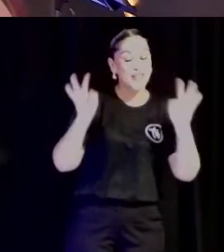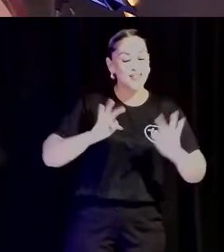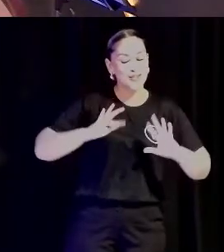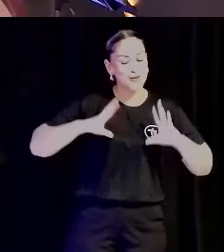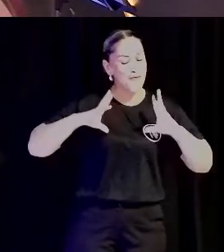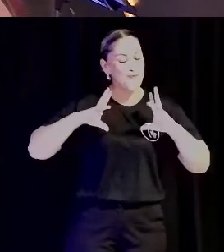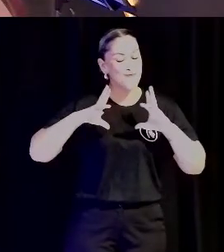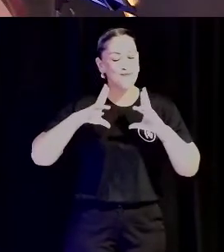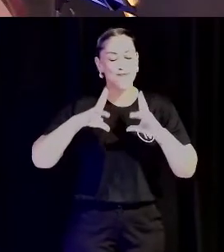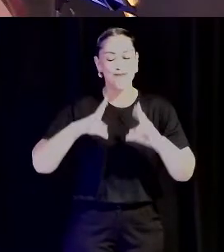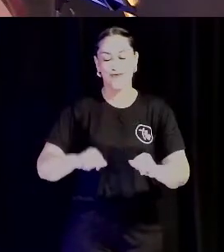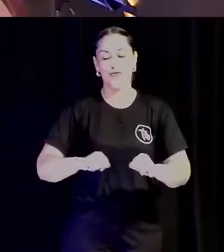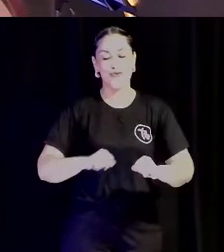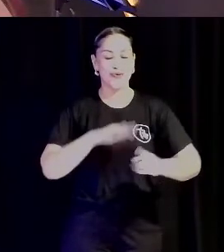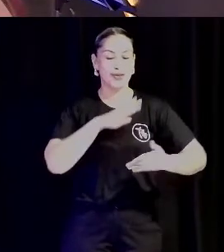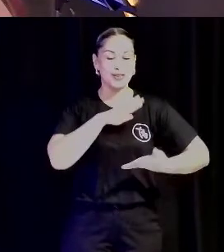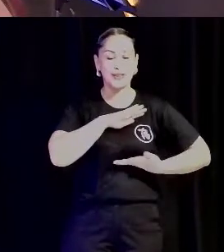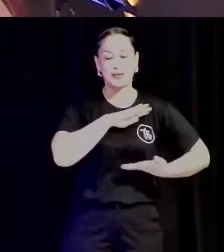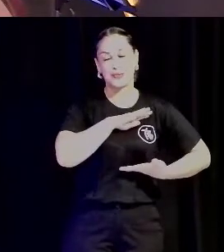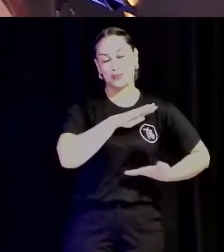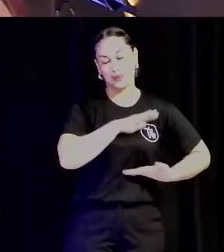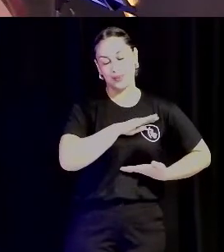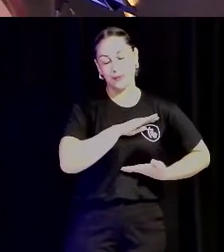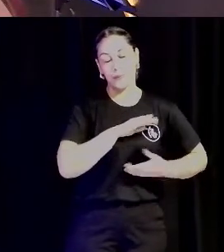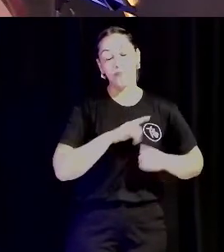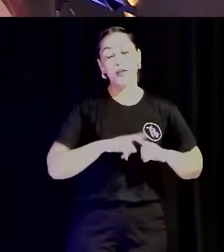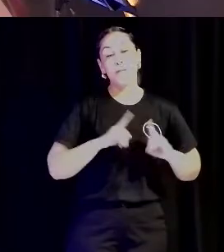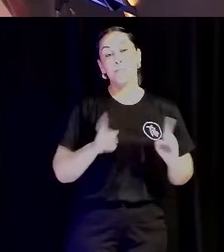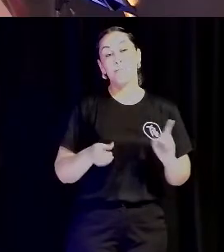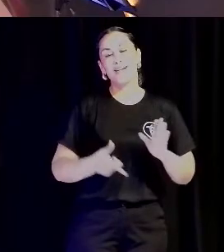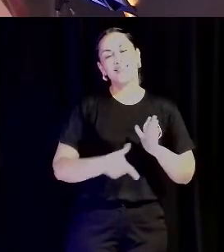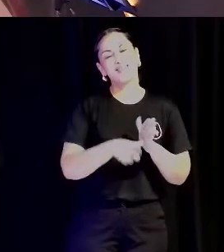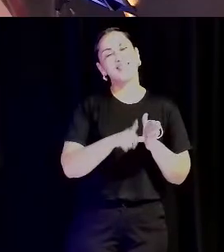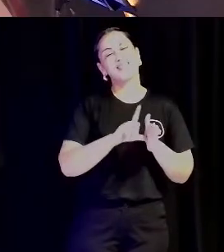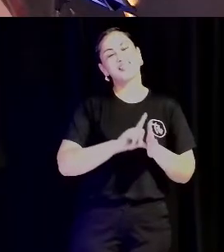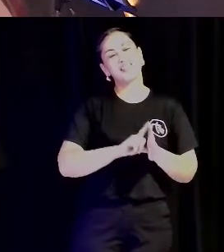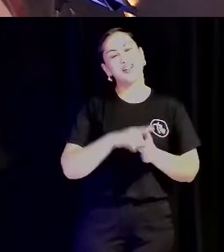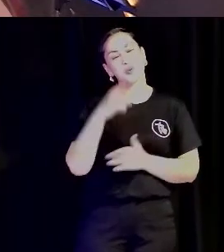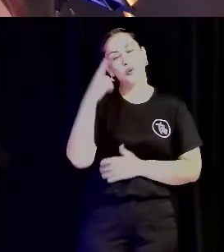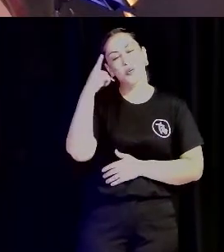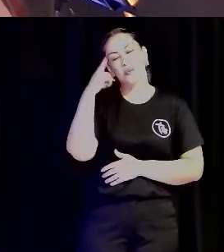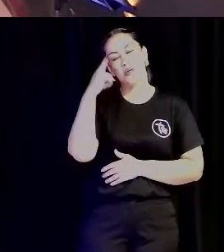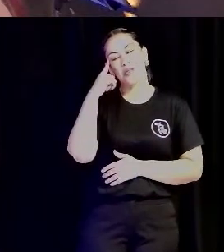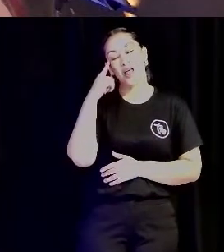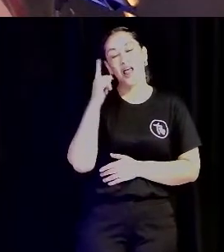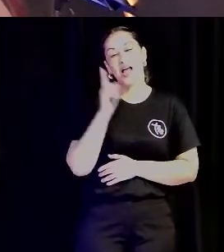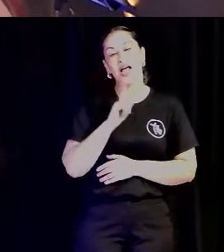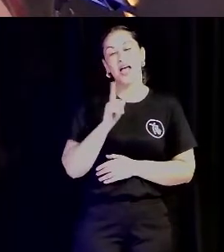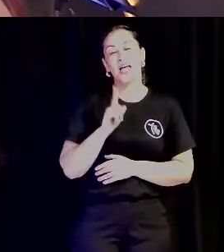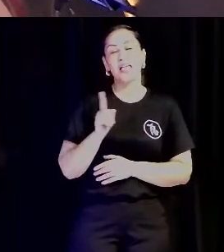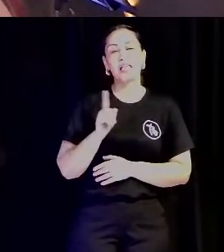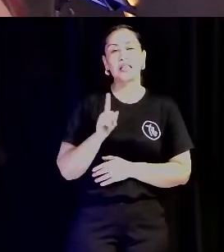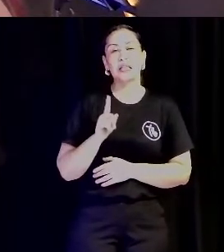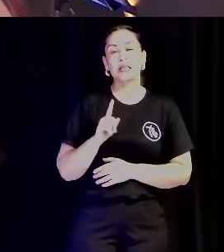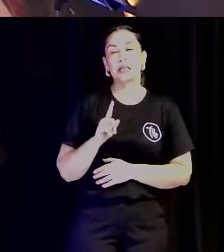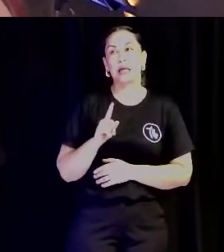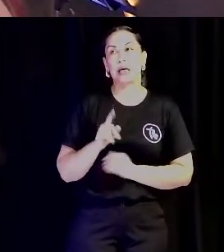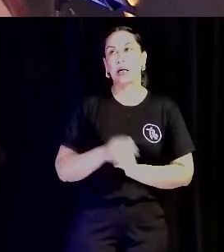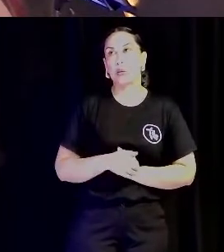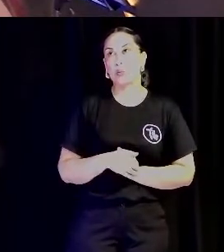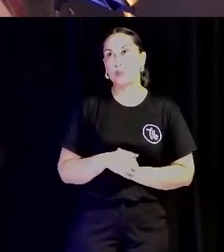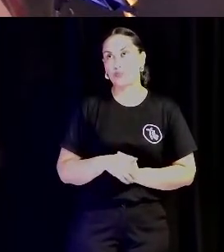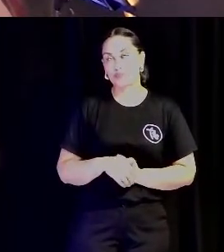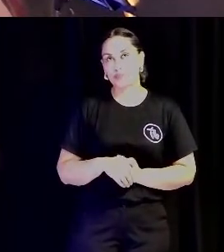e qualquer situação. Mas antes que alguns possam pensar, não tem nada a ver apenas ou está